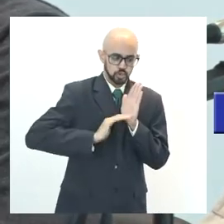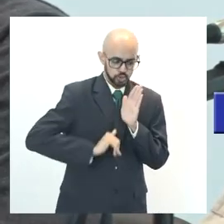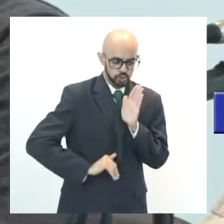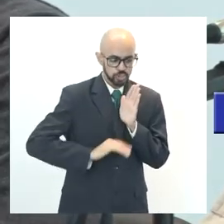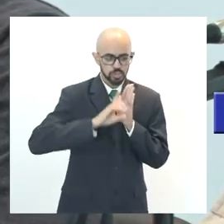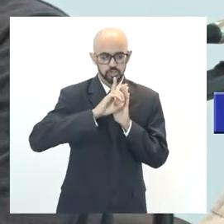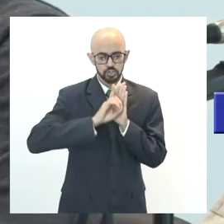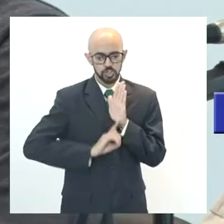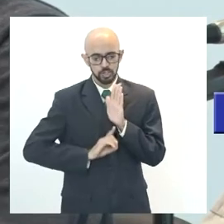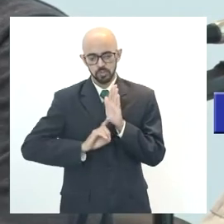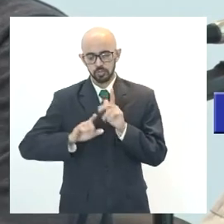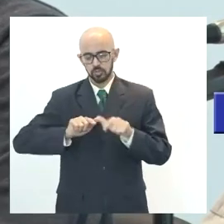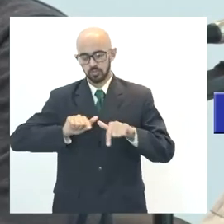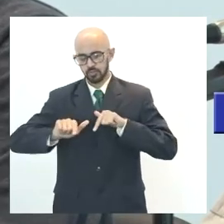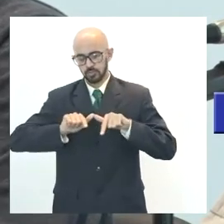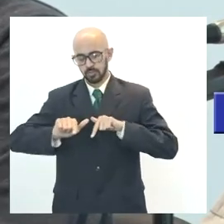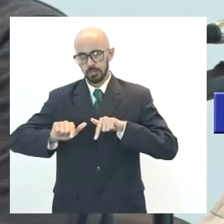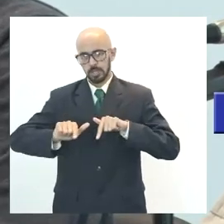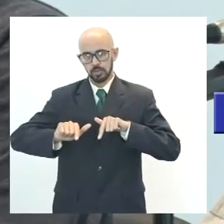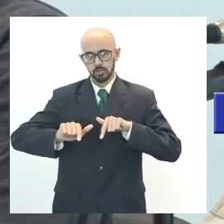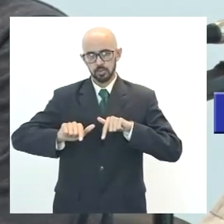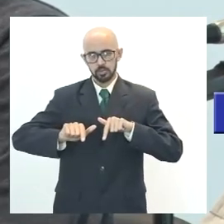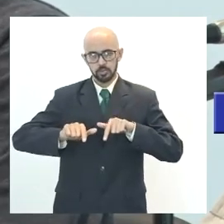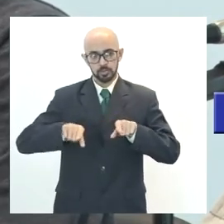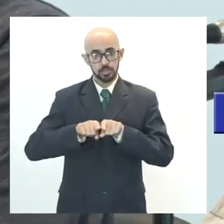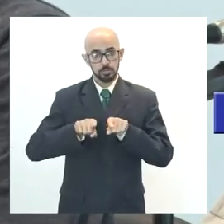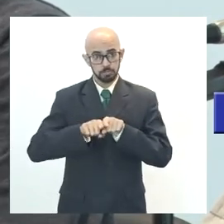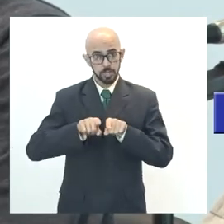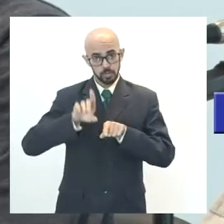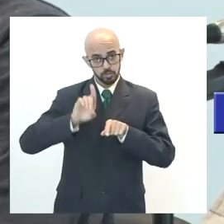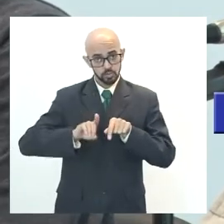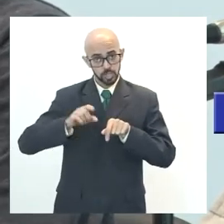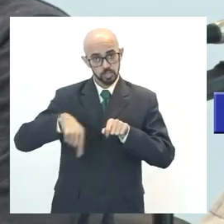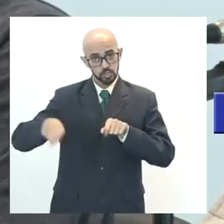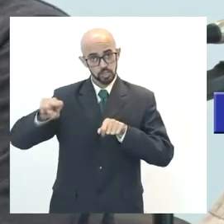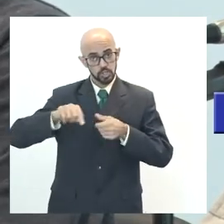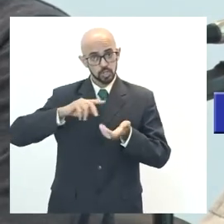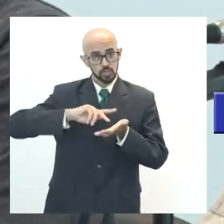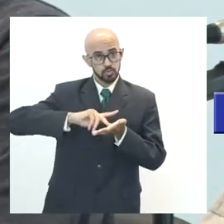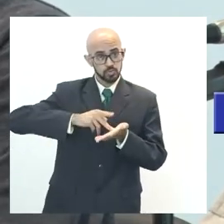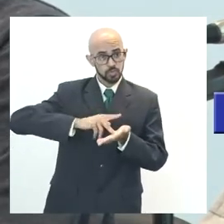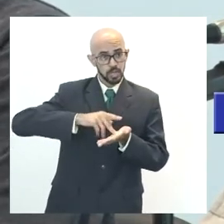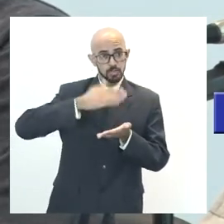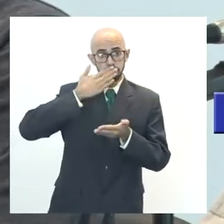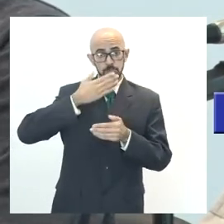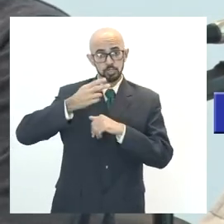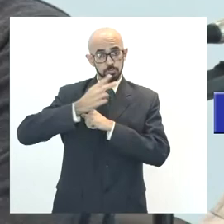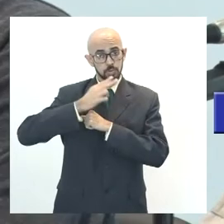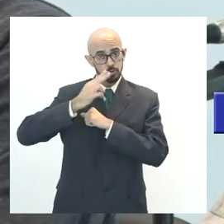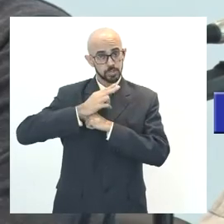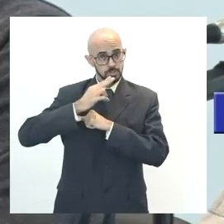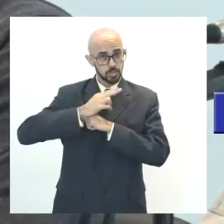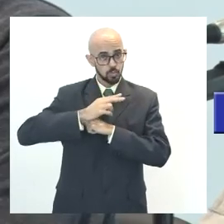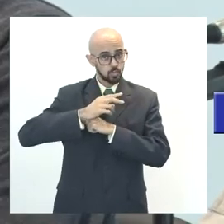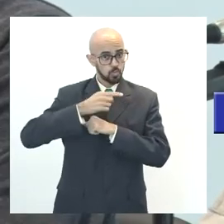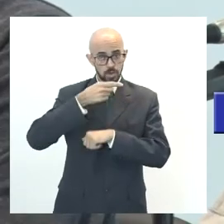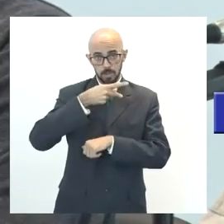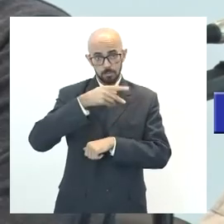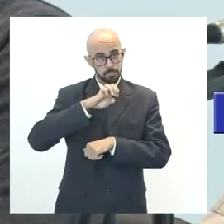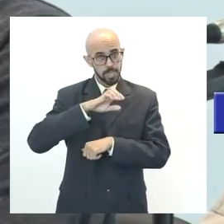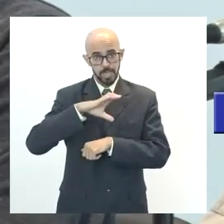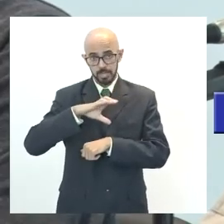inclusive o direito de ir ao sindicato e questionar e Pedir proteção à Sindicato não vai ter lá na pele